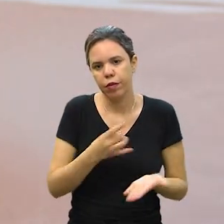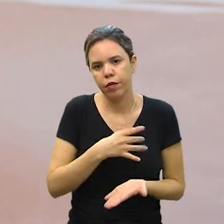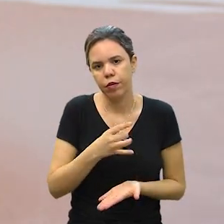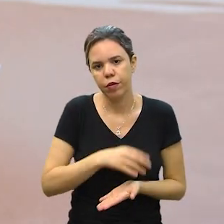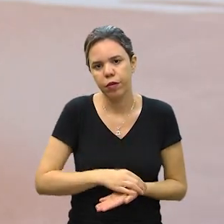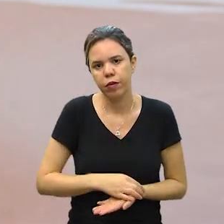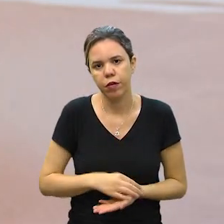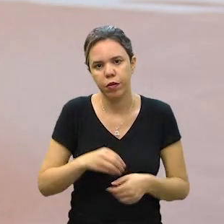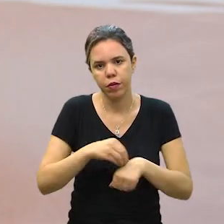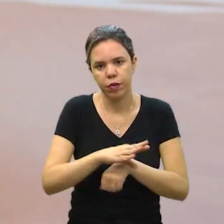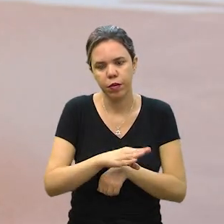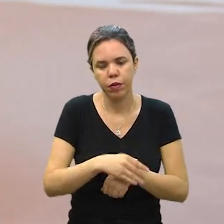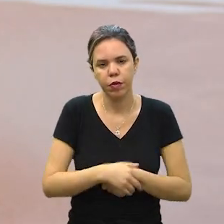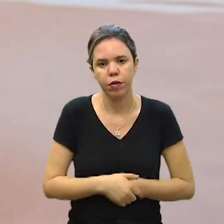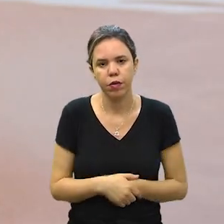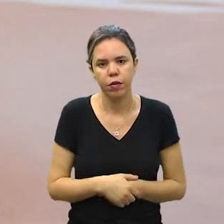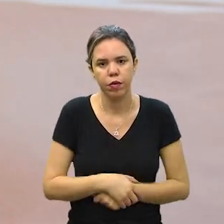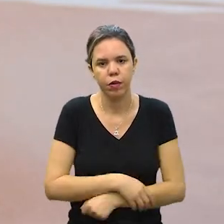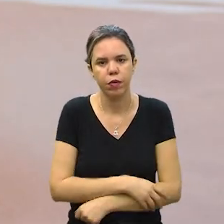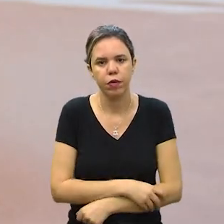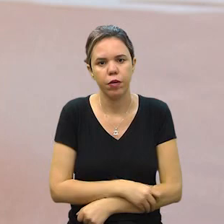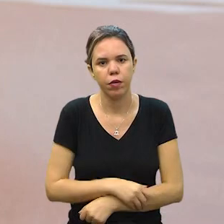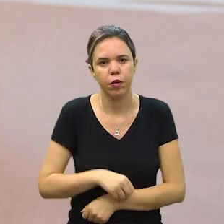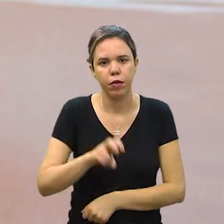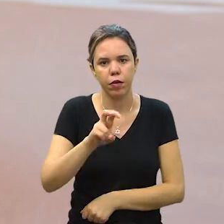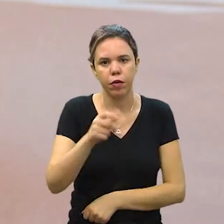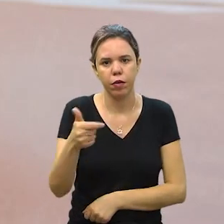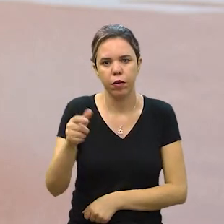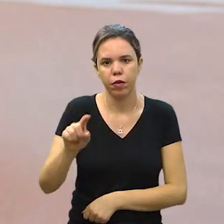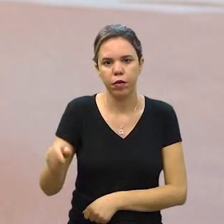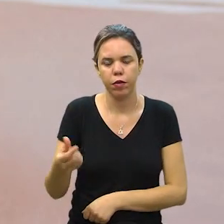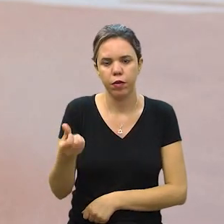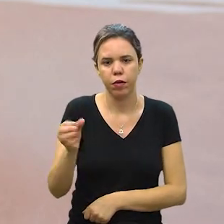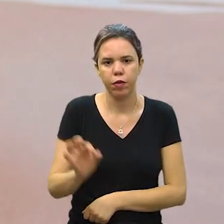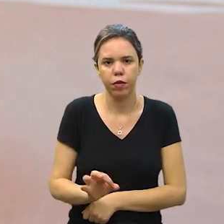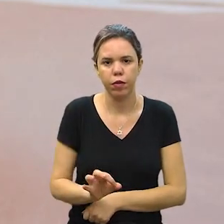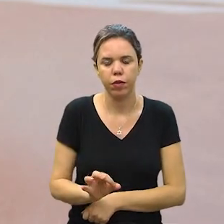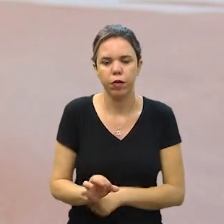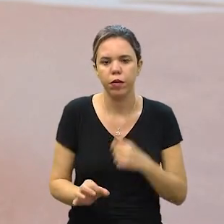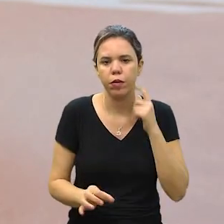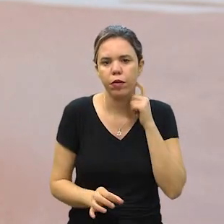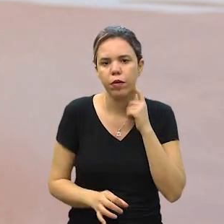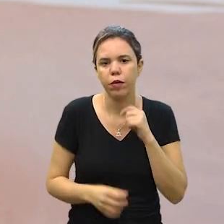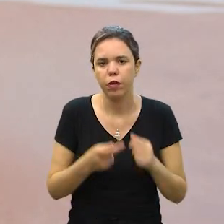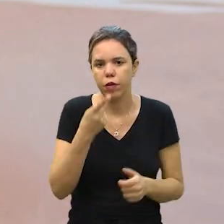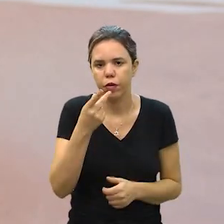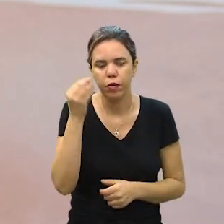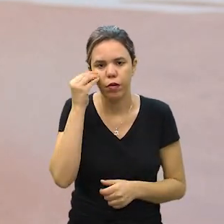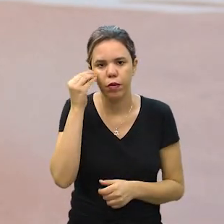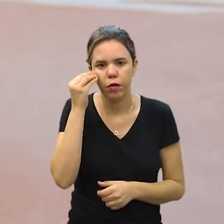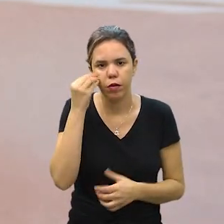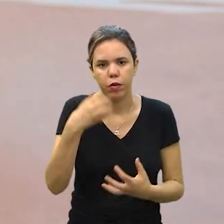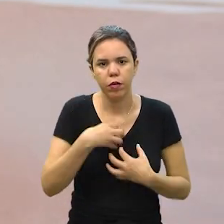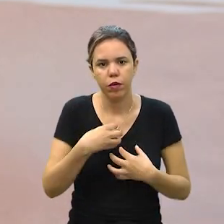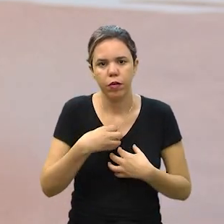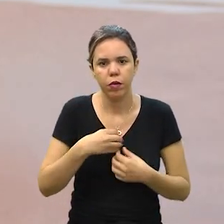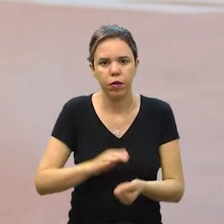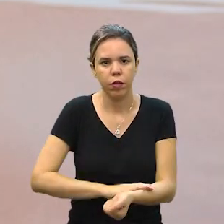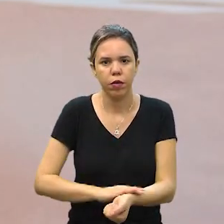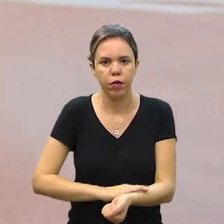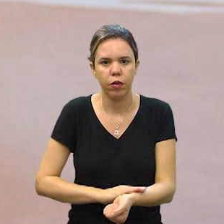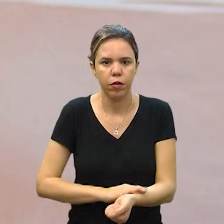o medo traz para a gente, né? E 52,6% afirmaram experimentar sentimentos